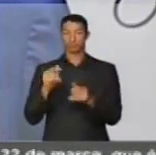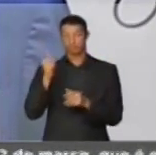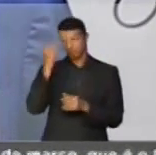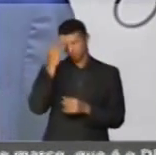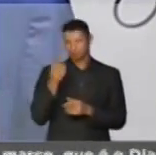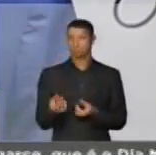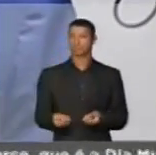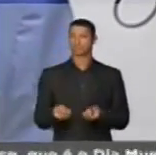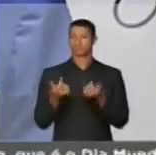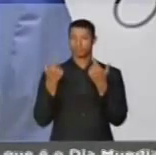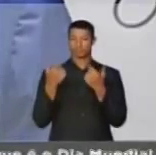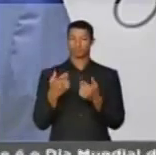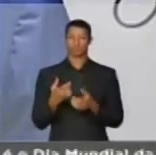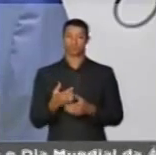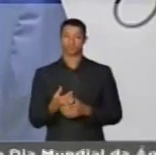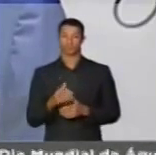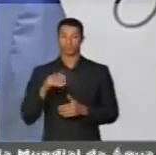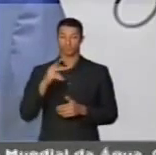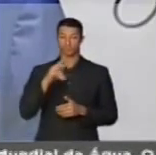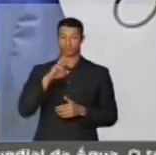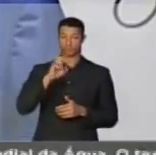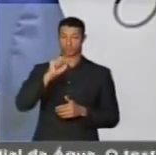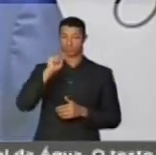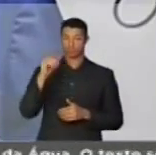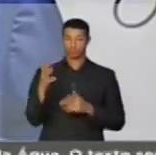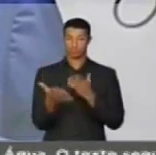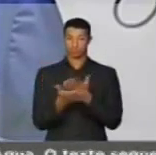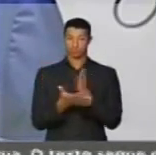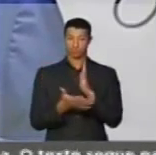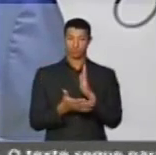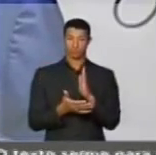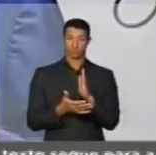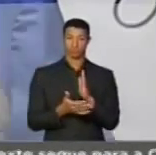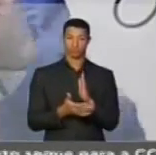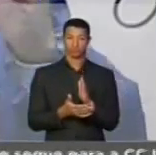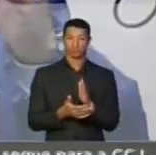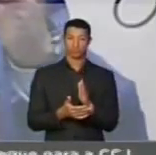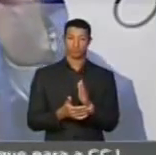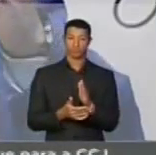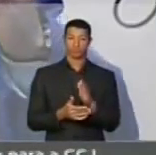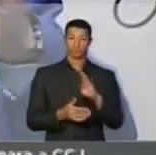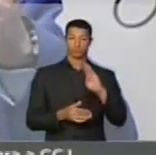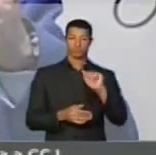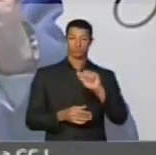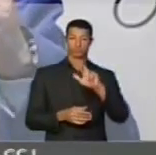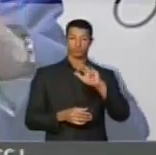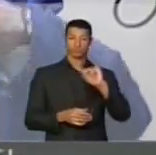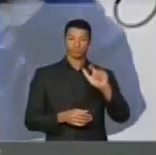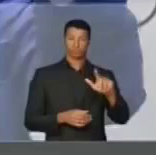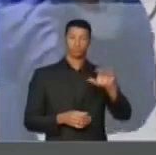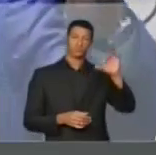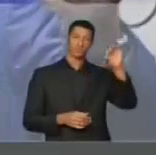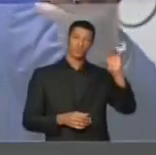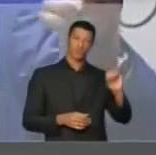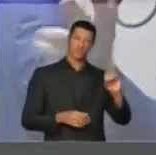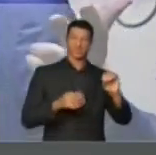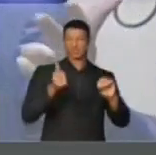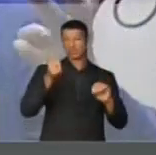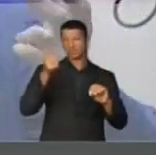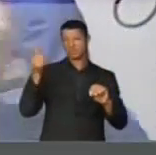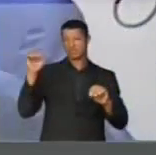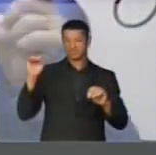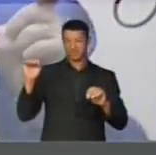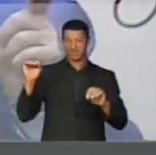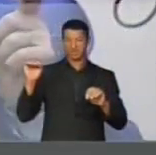caro. Quando o pré-sal foi aprovado, o barril estava a 90, já tinha estado a